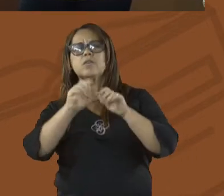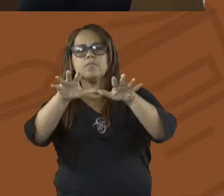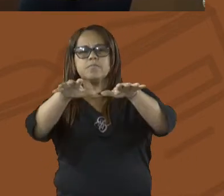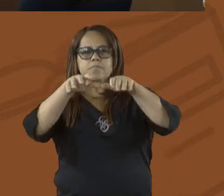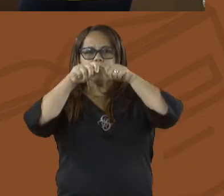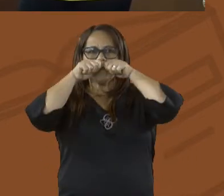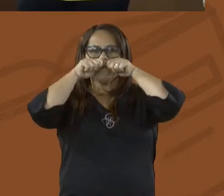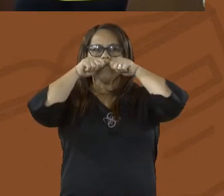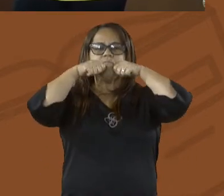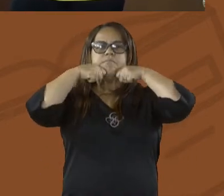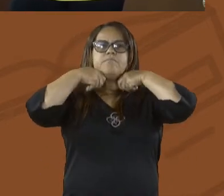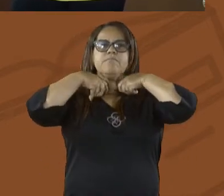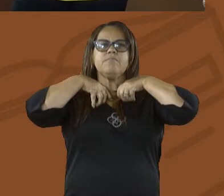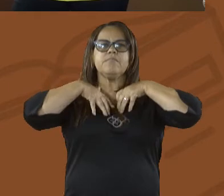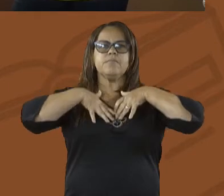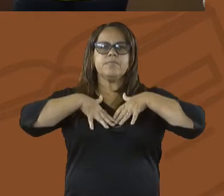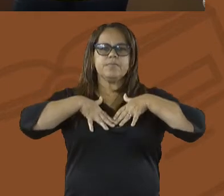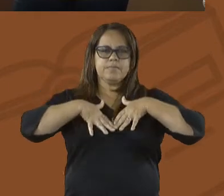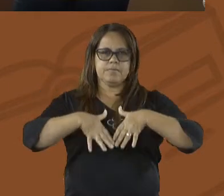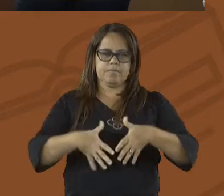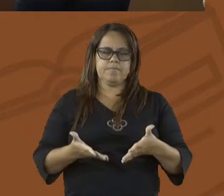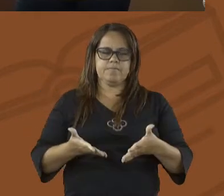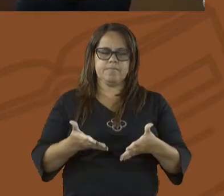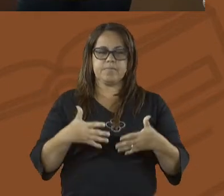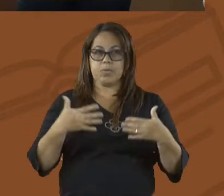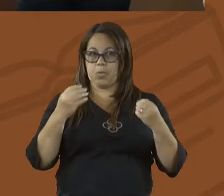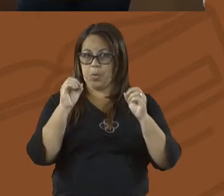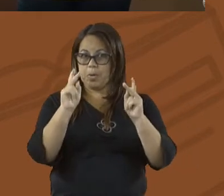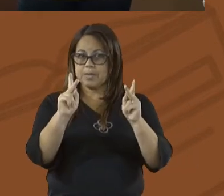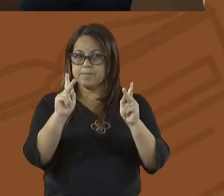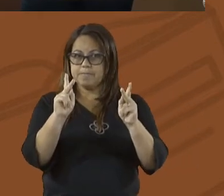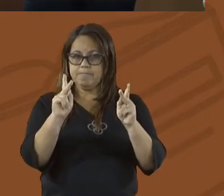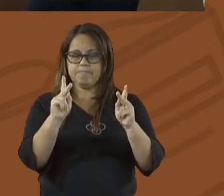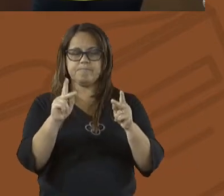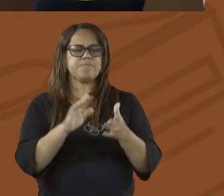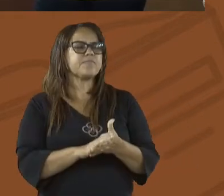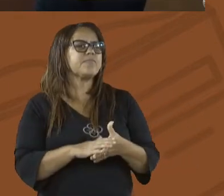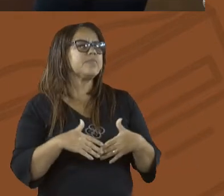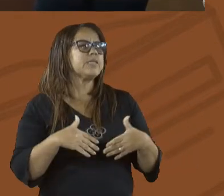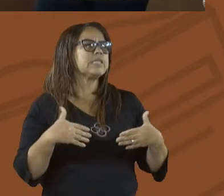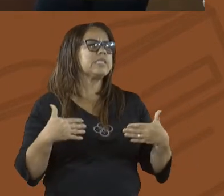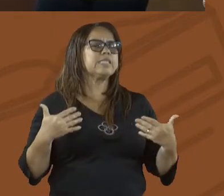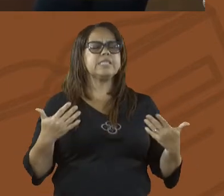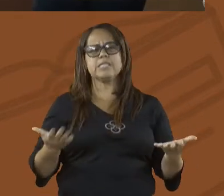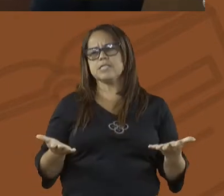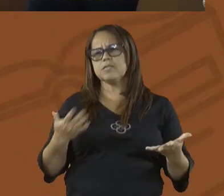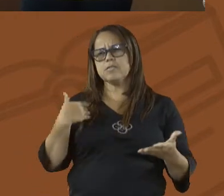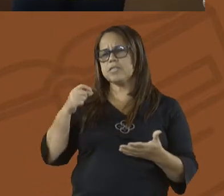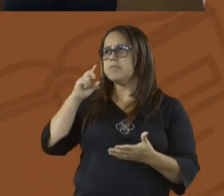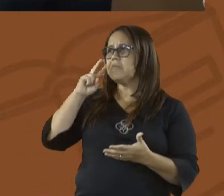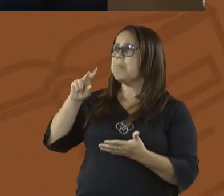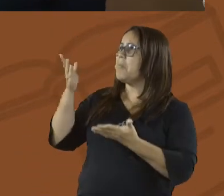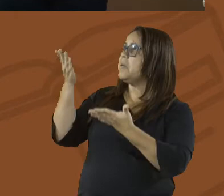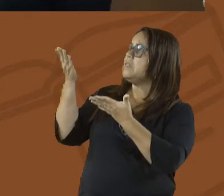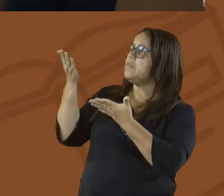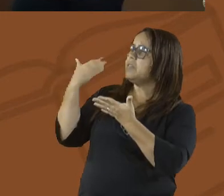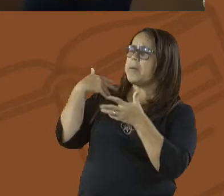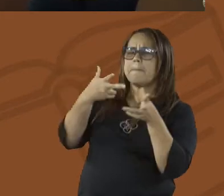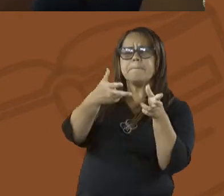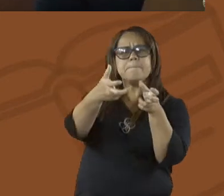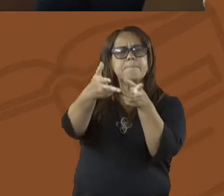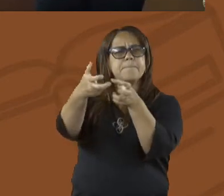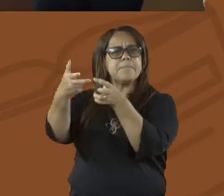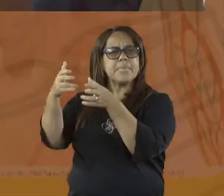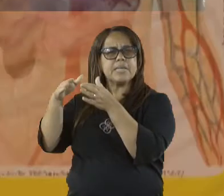e ser direcionado até os pulmões, certo? Então, aí, ó, nessa imagenzinha vocês podem ver.